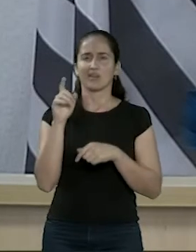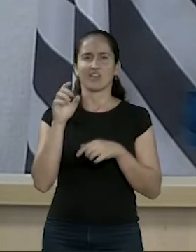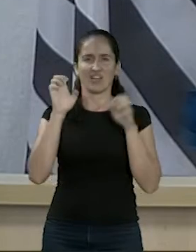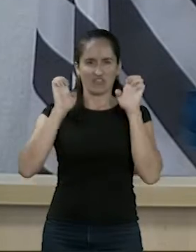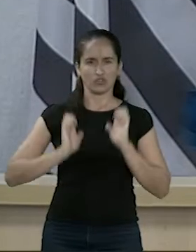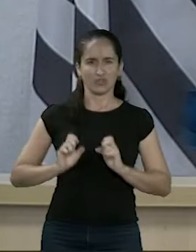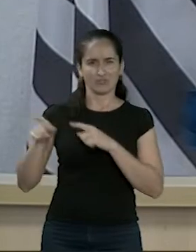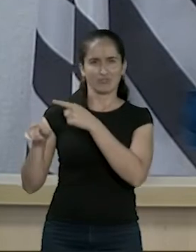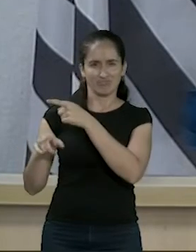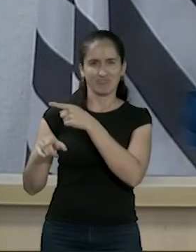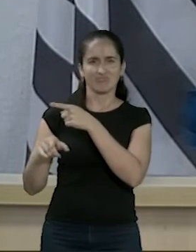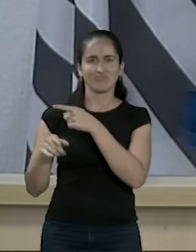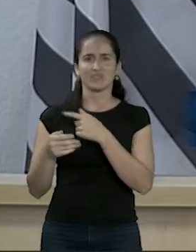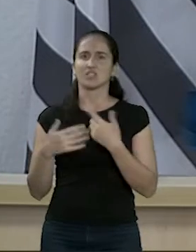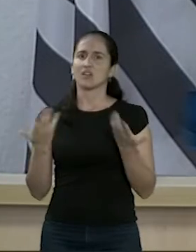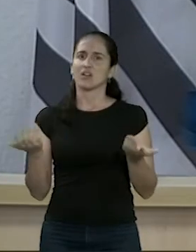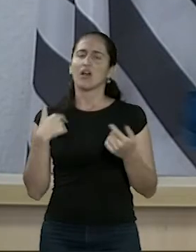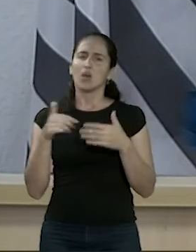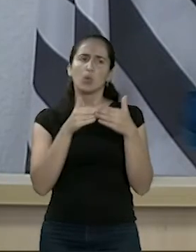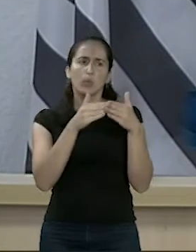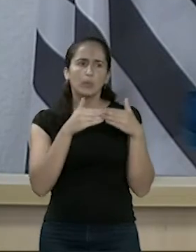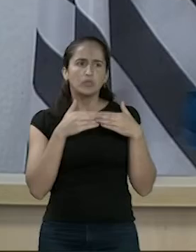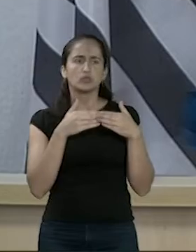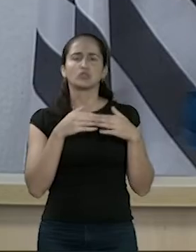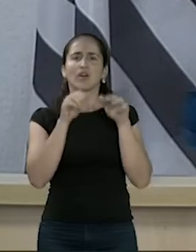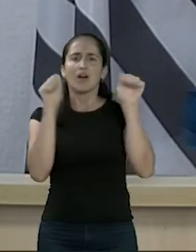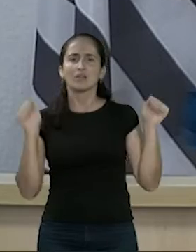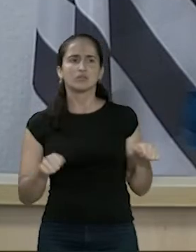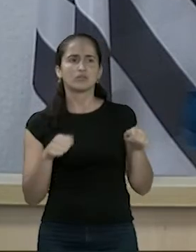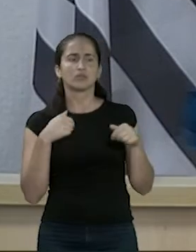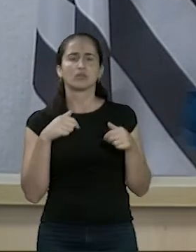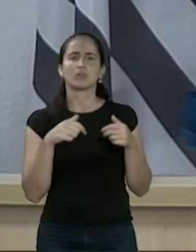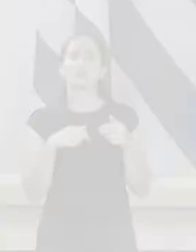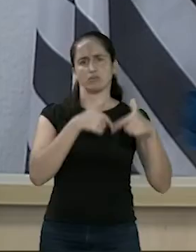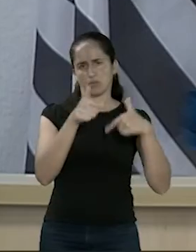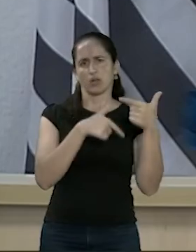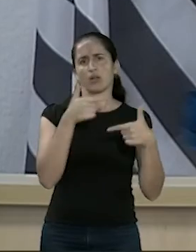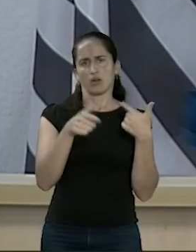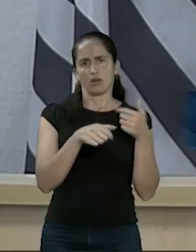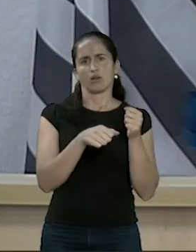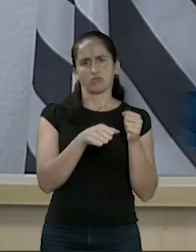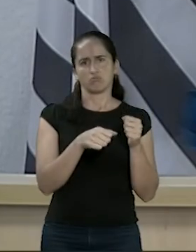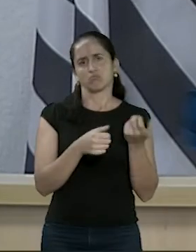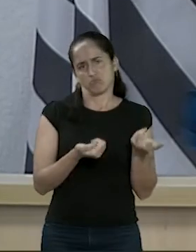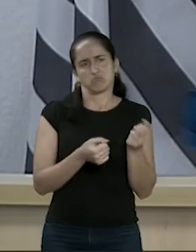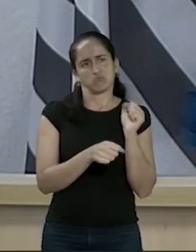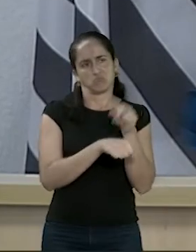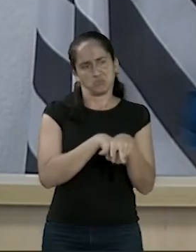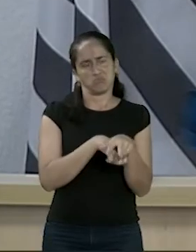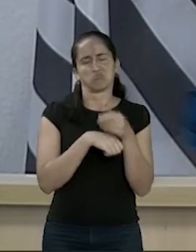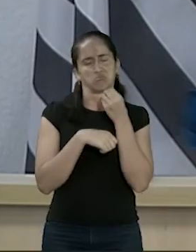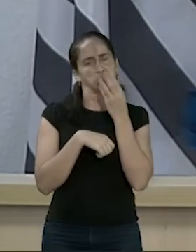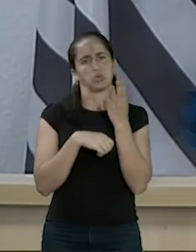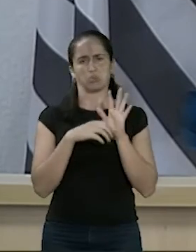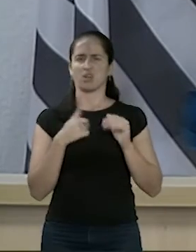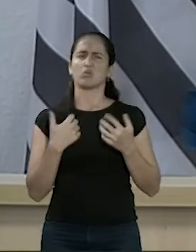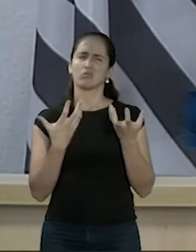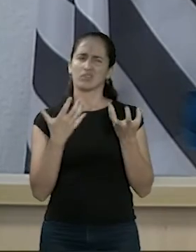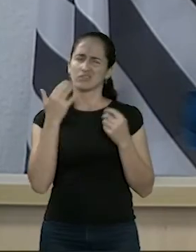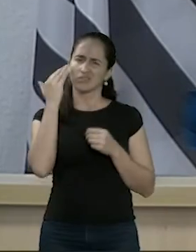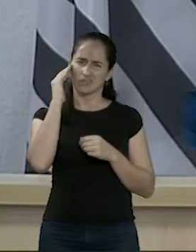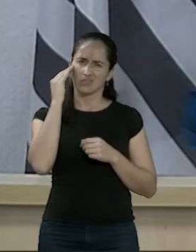meu assessor, que trabalhava lá na época, põe debaixo do braço e uma semana ele resolveu. Mas eu queria entender. Então eu vou ter que ir lá